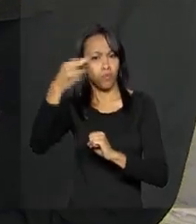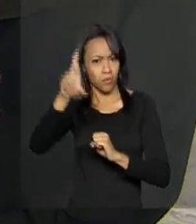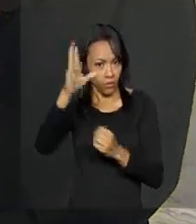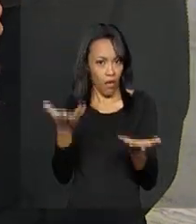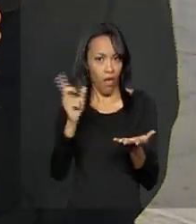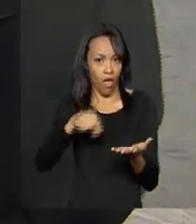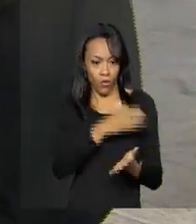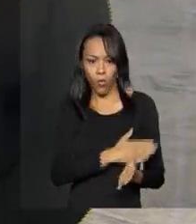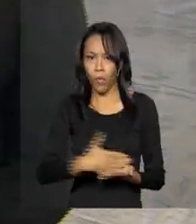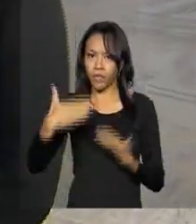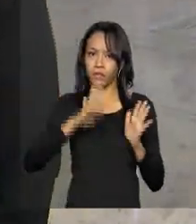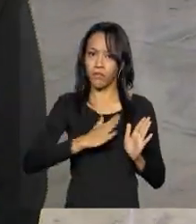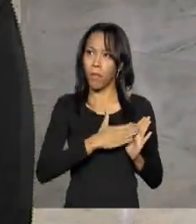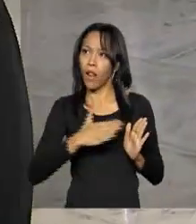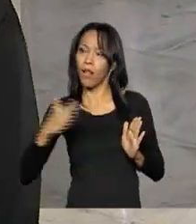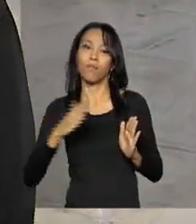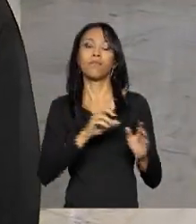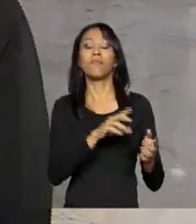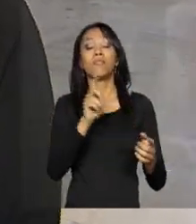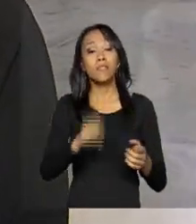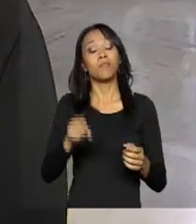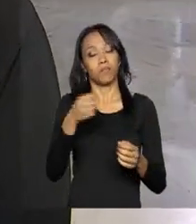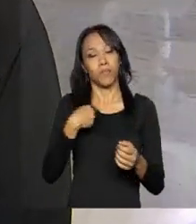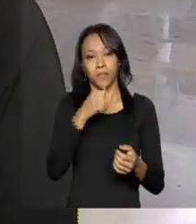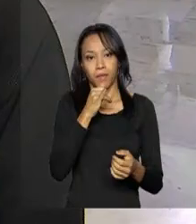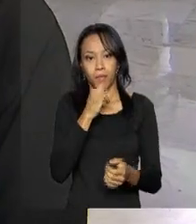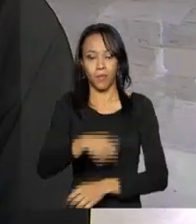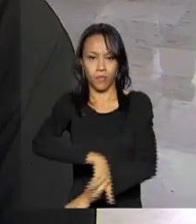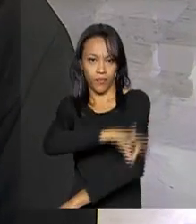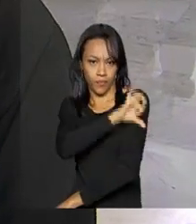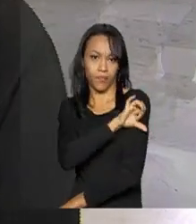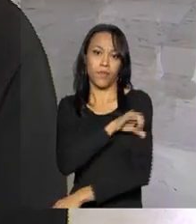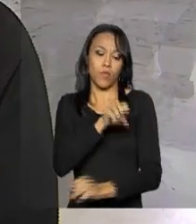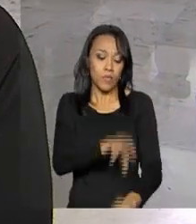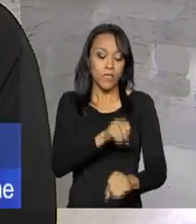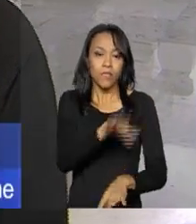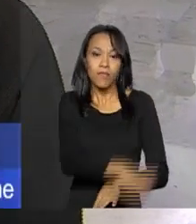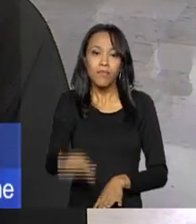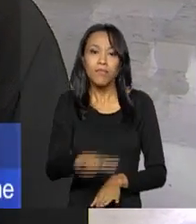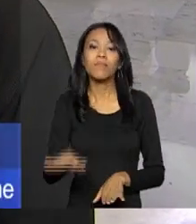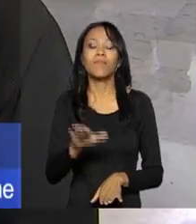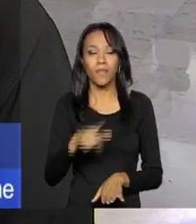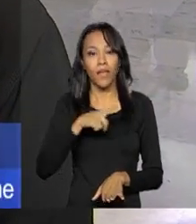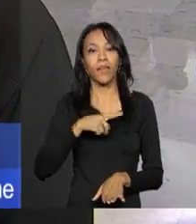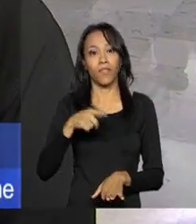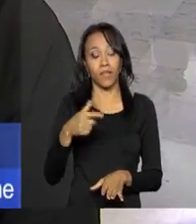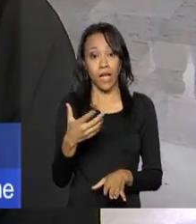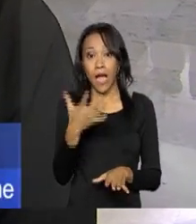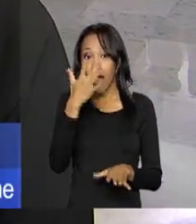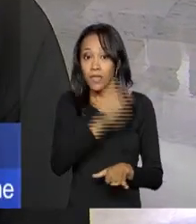extensão certamente bom na educação infantil nós tivemos um aumento muito grande da participação das